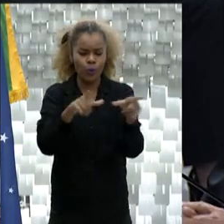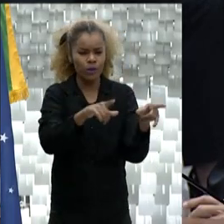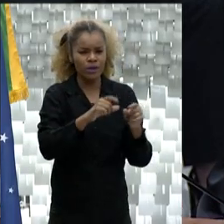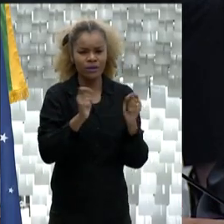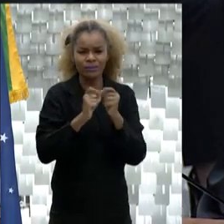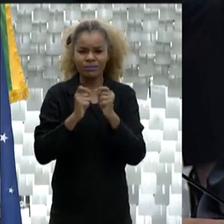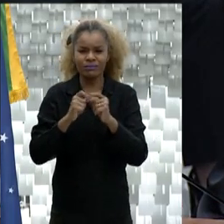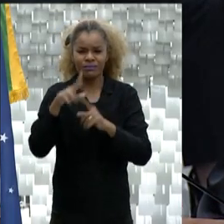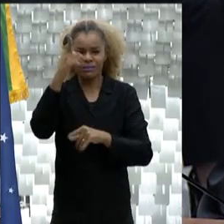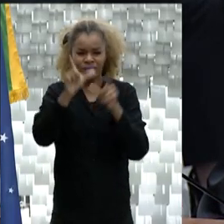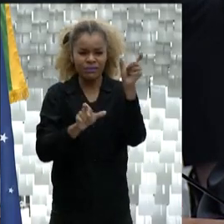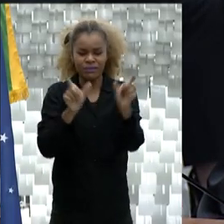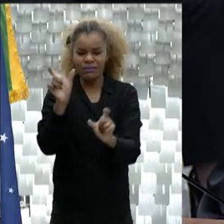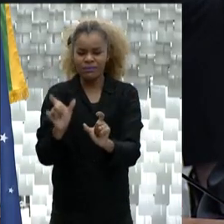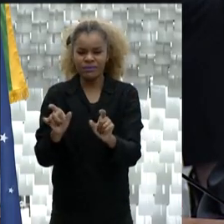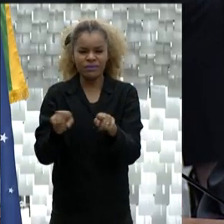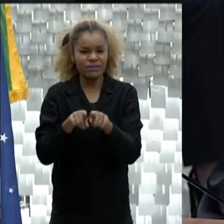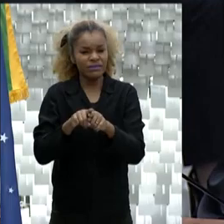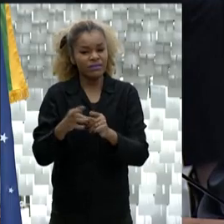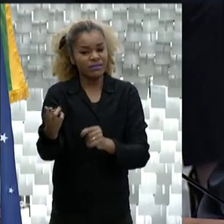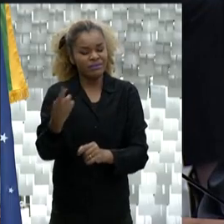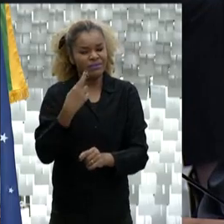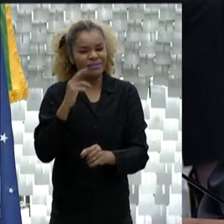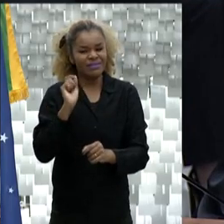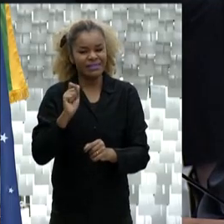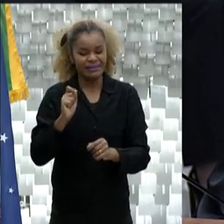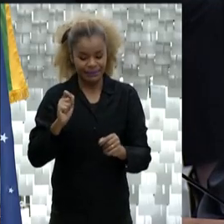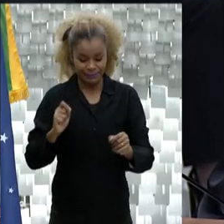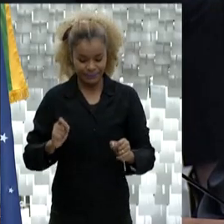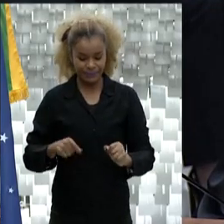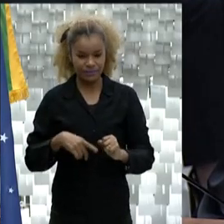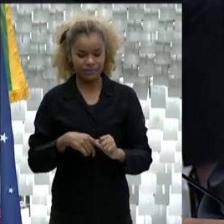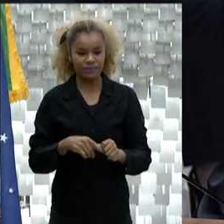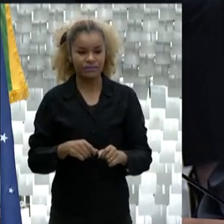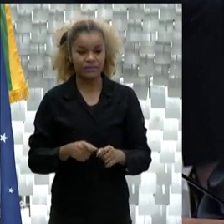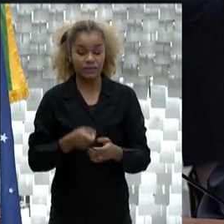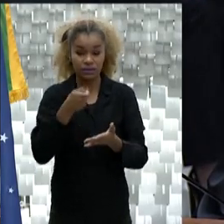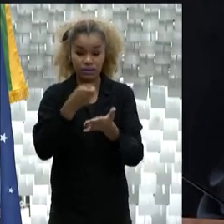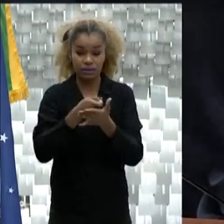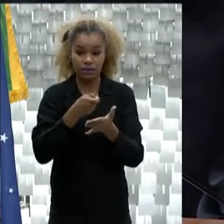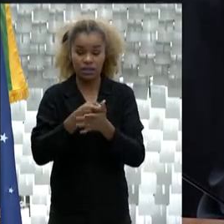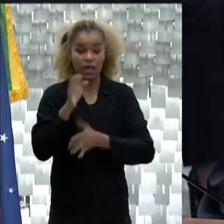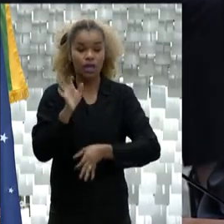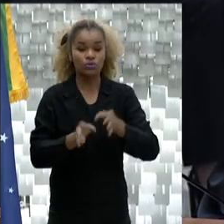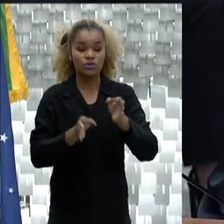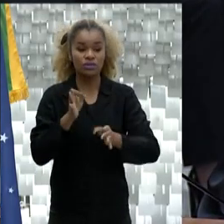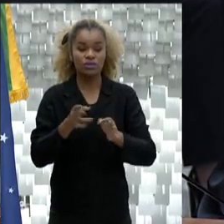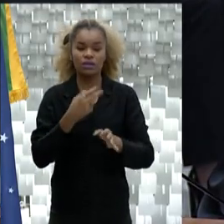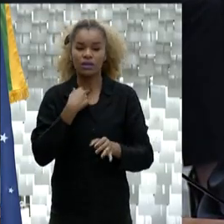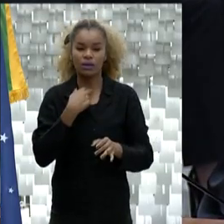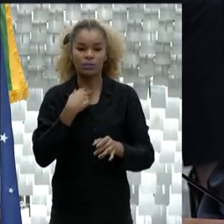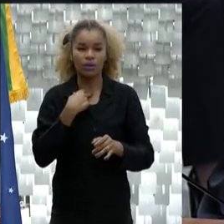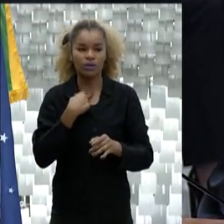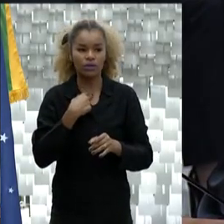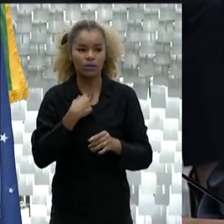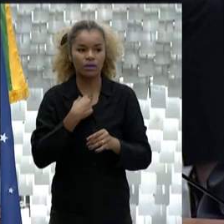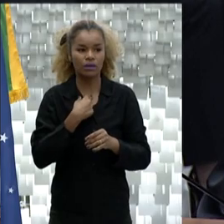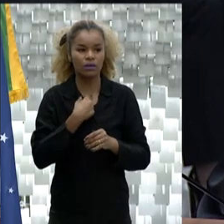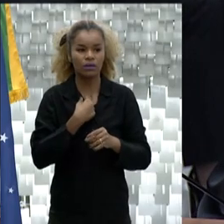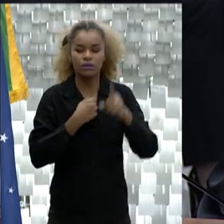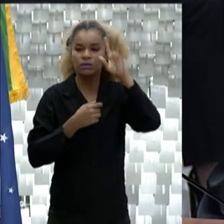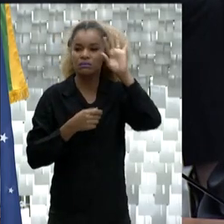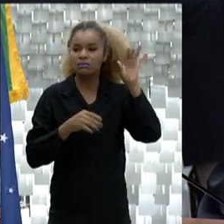humana tem como consequência o imperativo de que a justiça não se abstraia